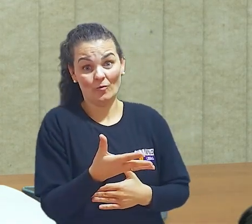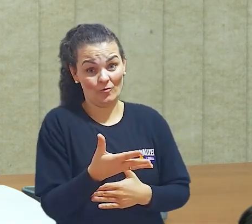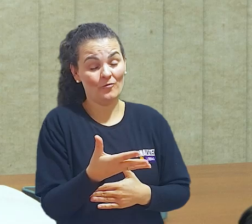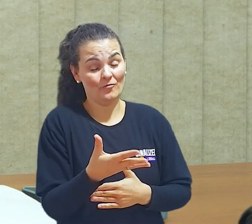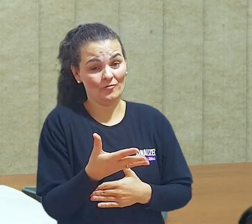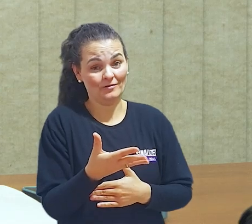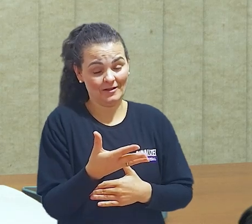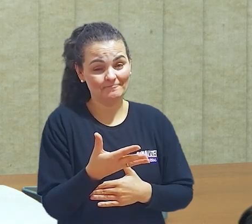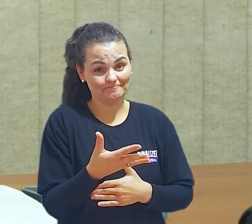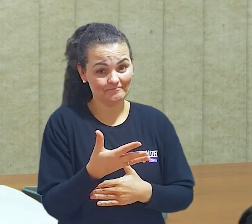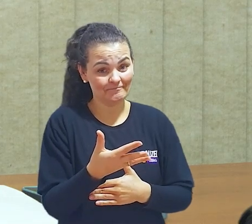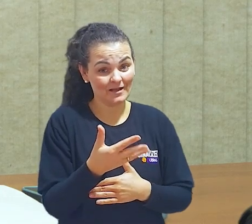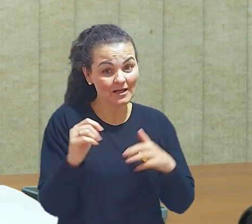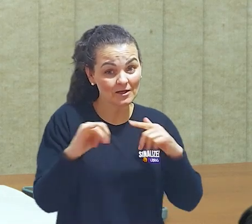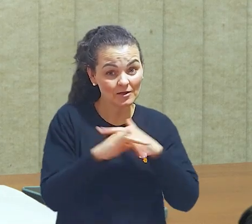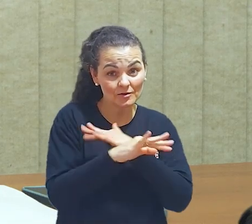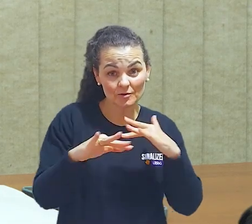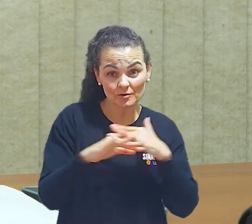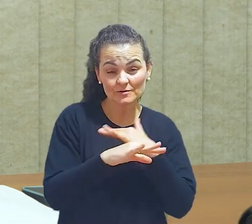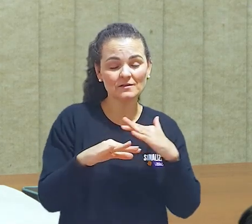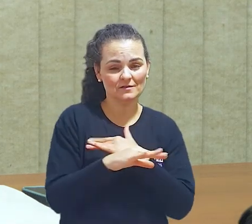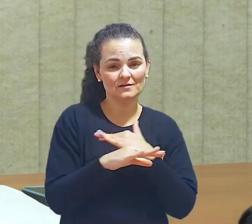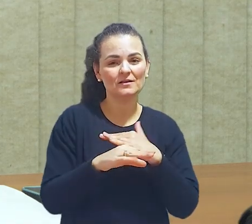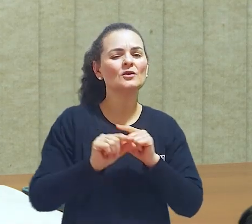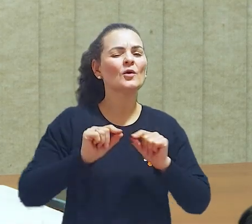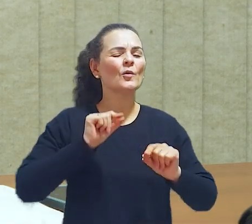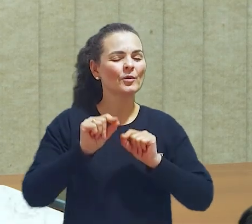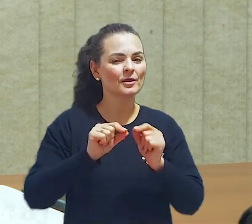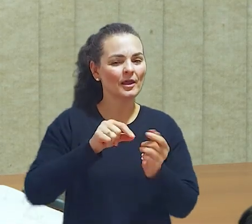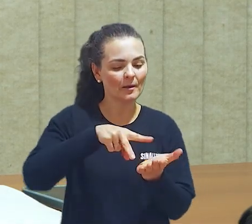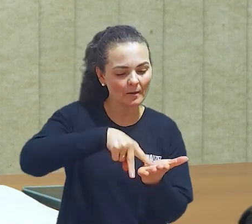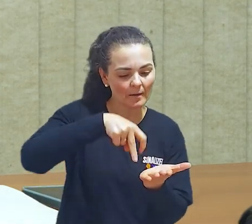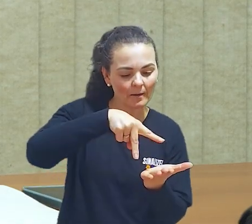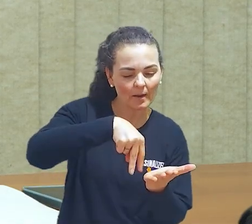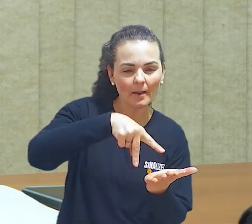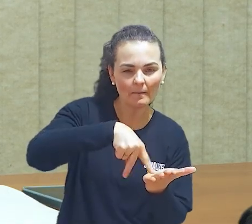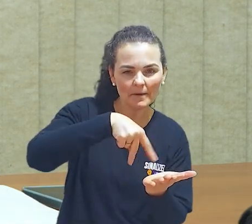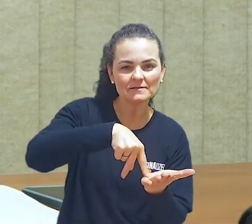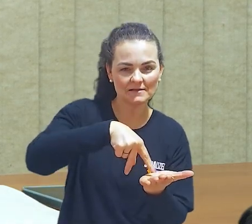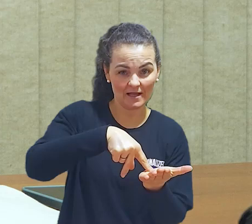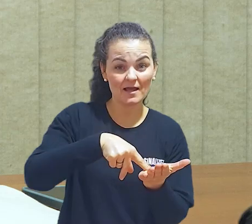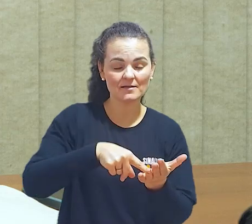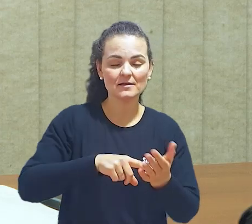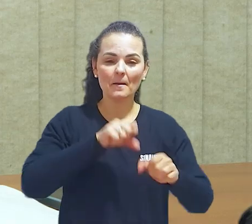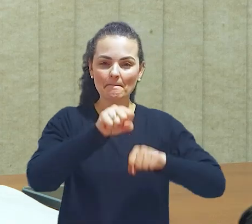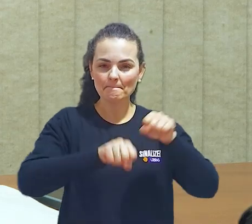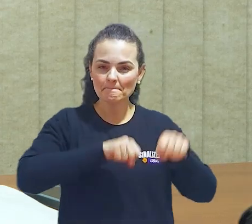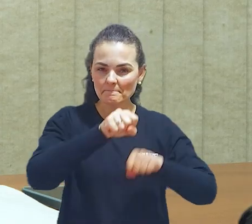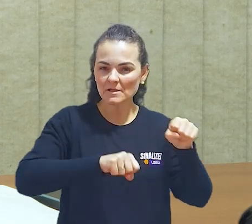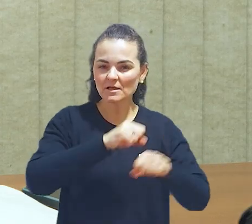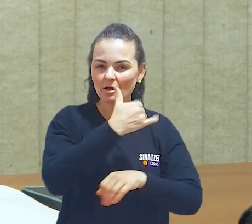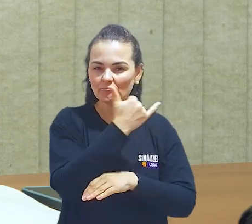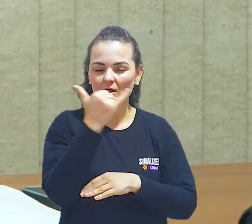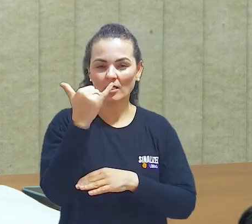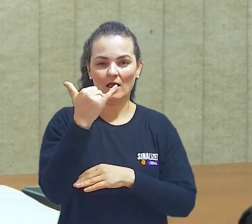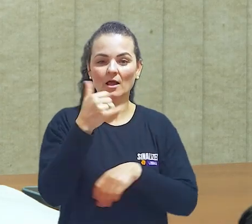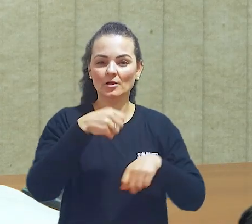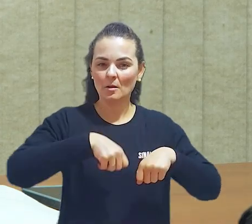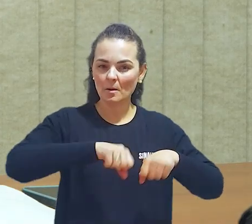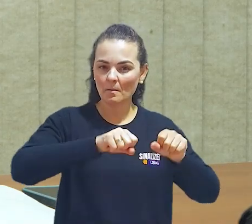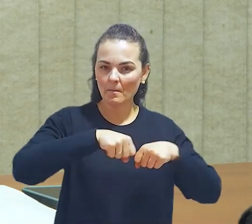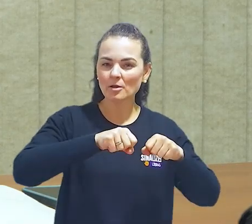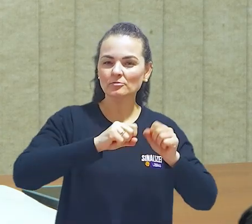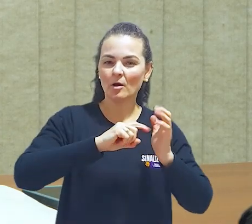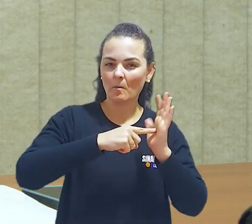os autopropelidos, né? E inclui patinete, bicicleta elétrica, ciclomotores, enfim, todo esse